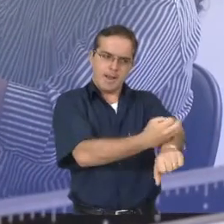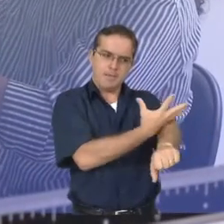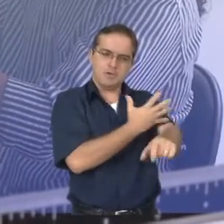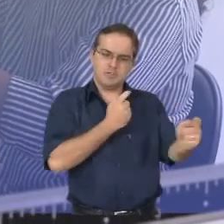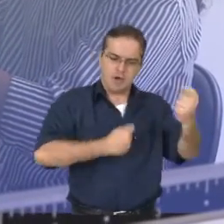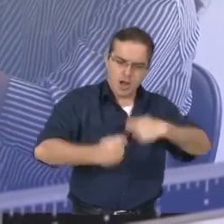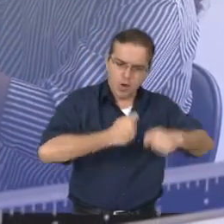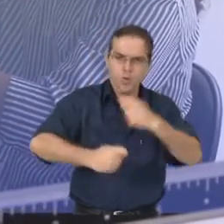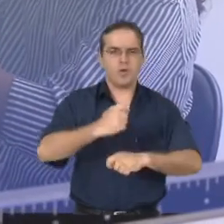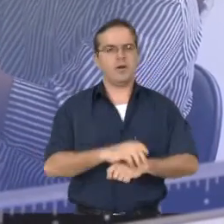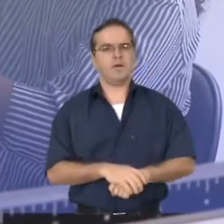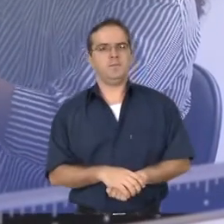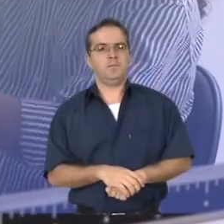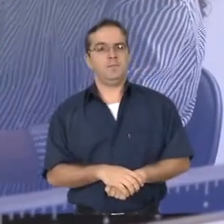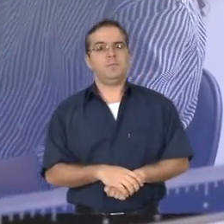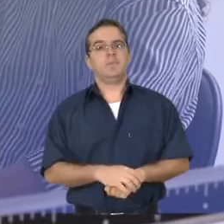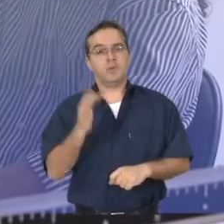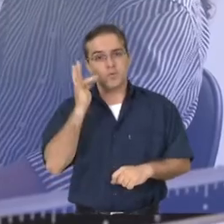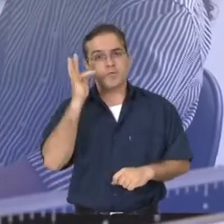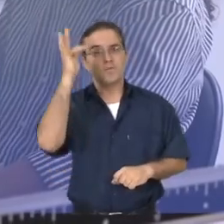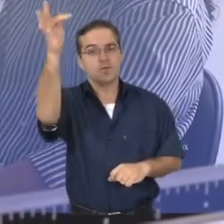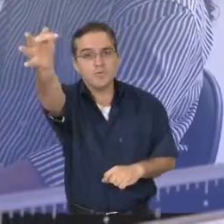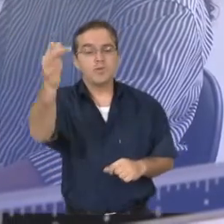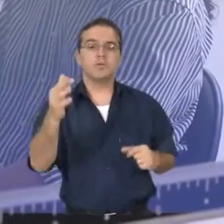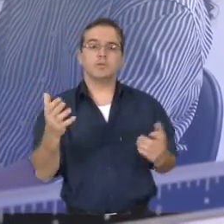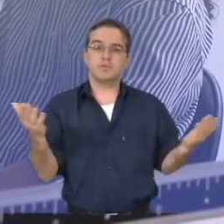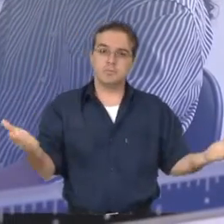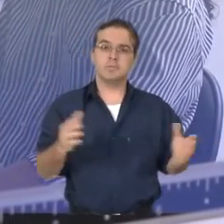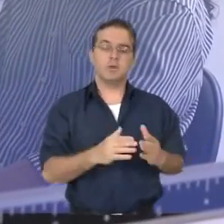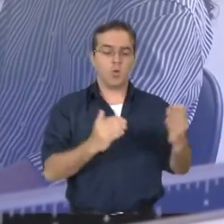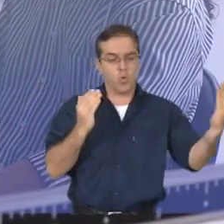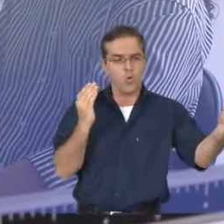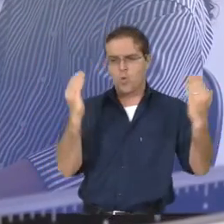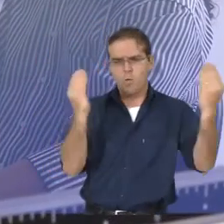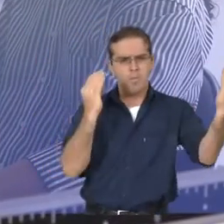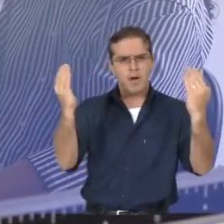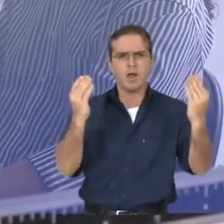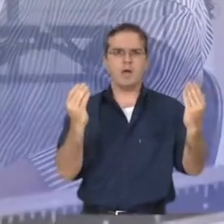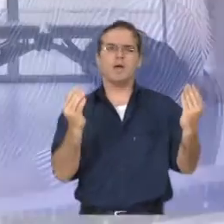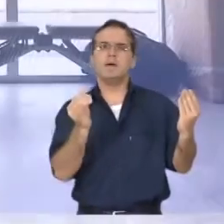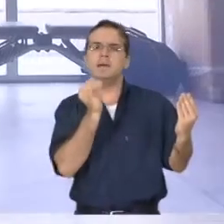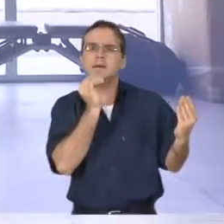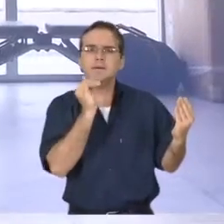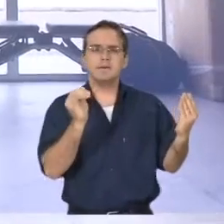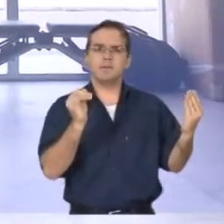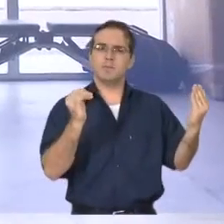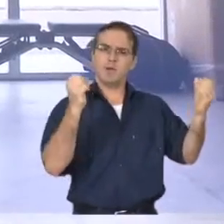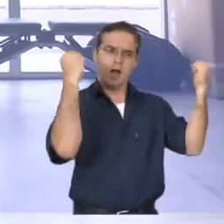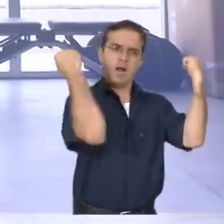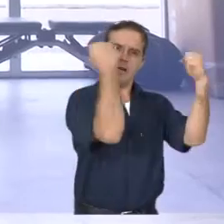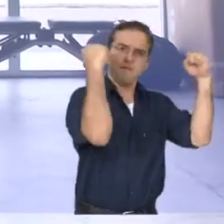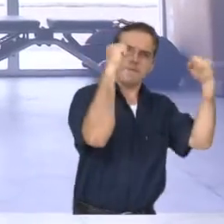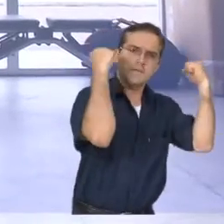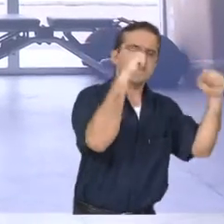espera que seja um desdobramento desses estudos no futuro é exatamente fazer uma associação de como é que a própria